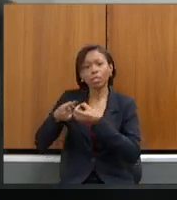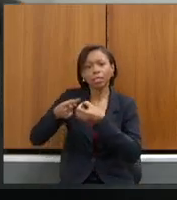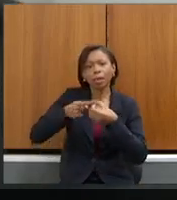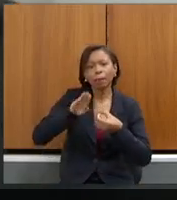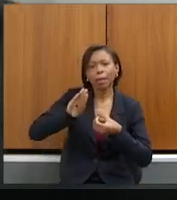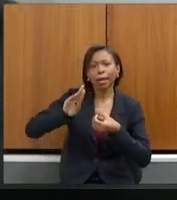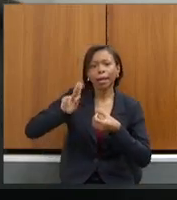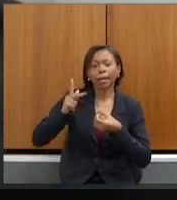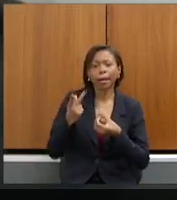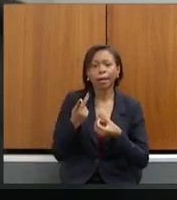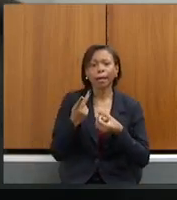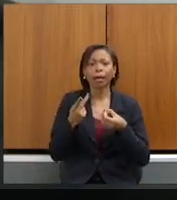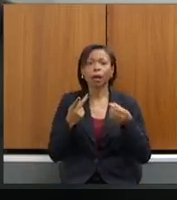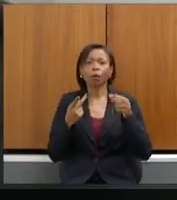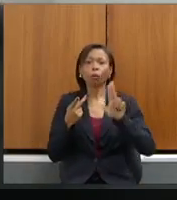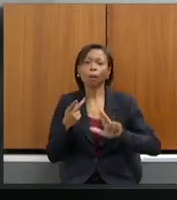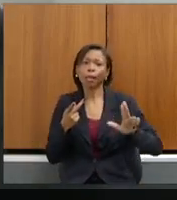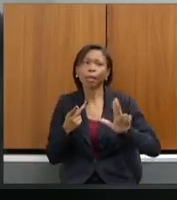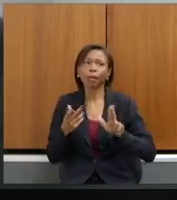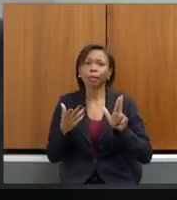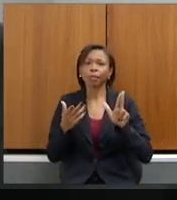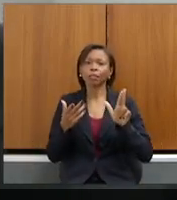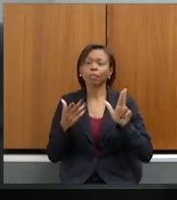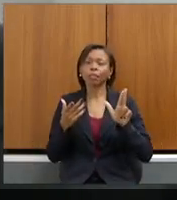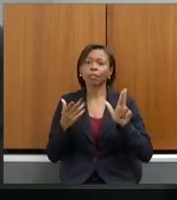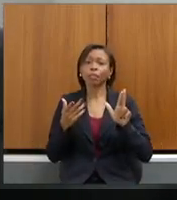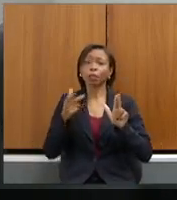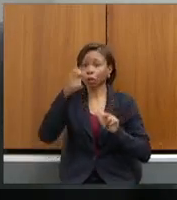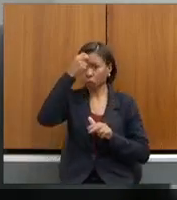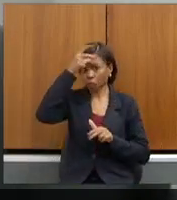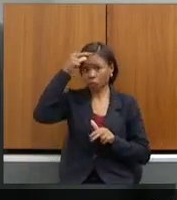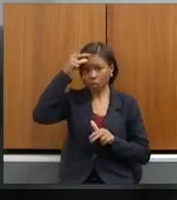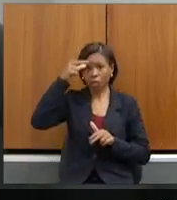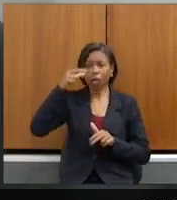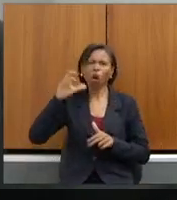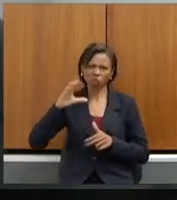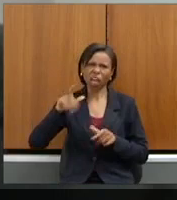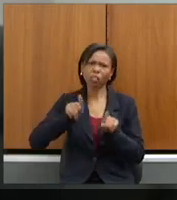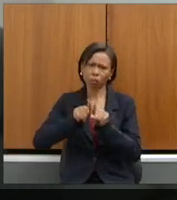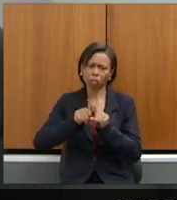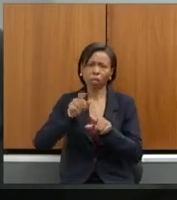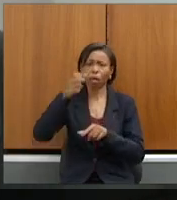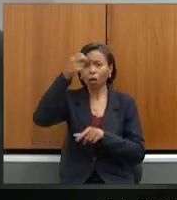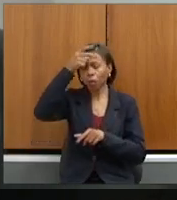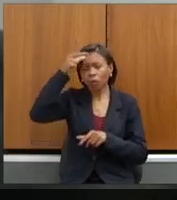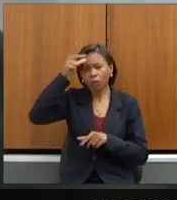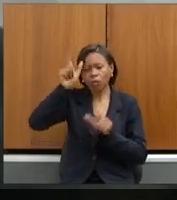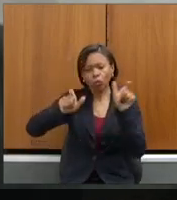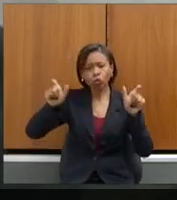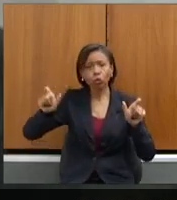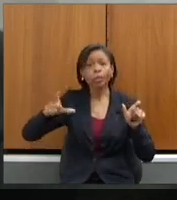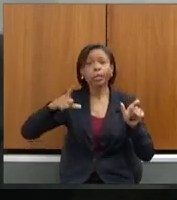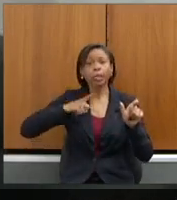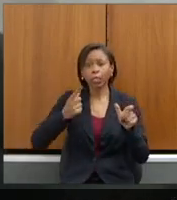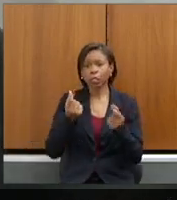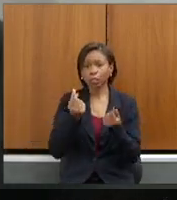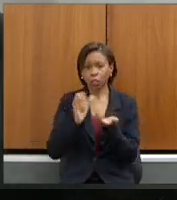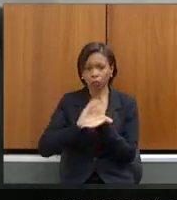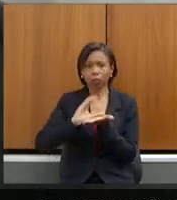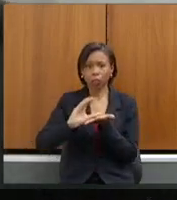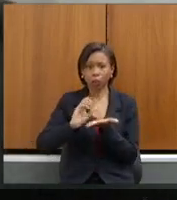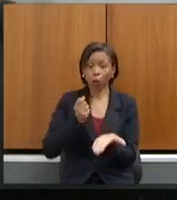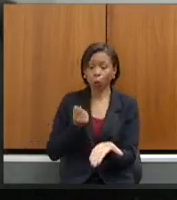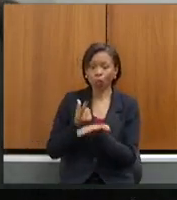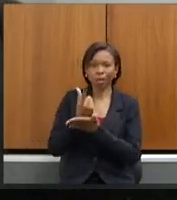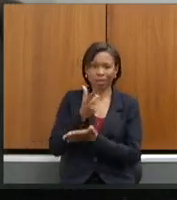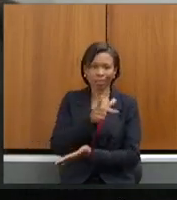Uberlândia os prefeitos tô recurso financeiro vantagem com recurso nascer para adquirir essa vacina